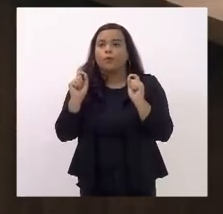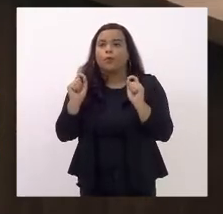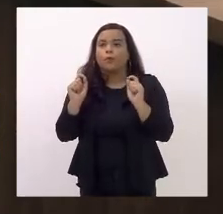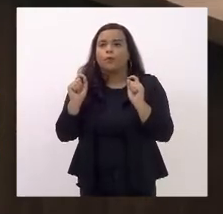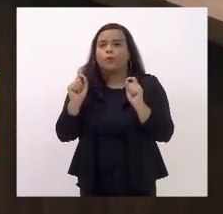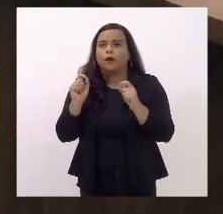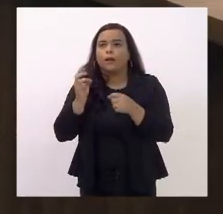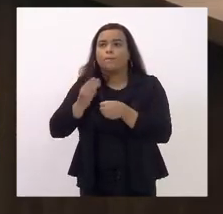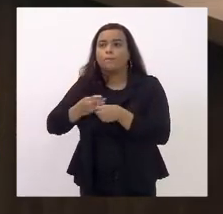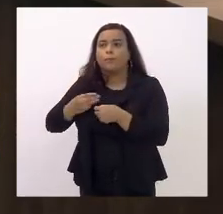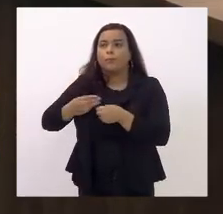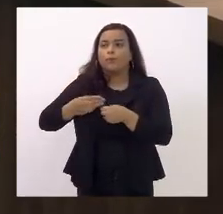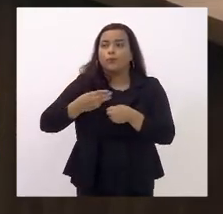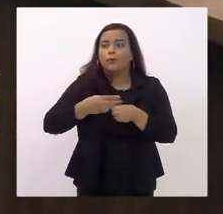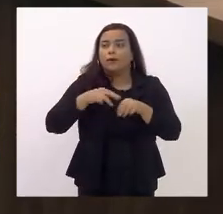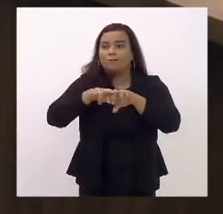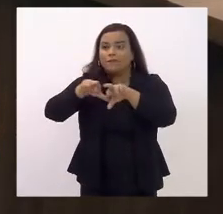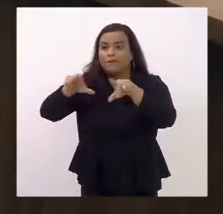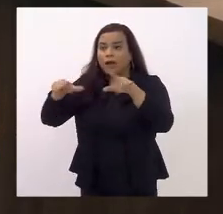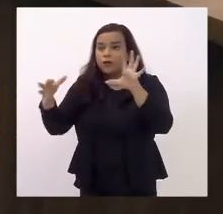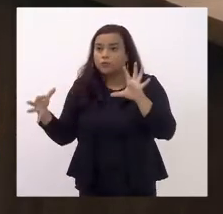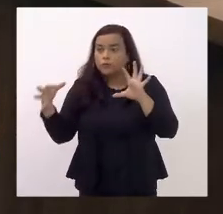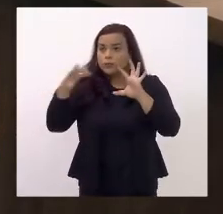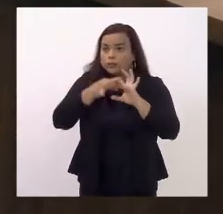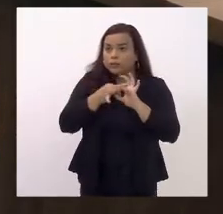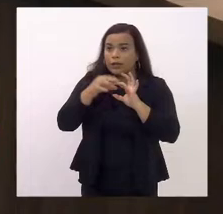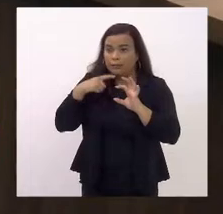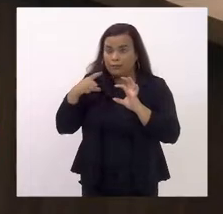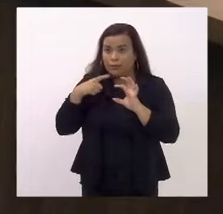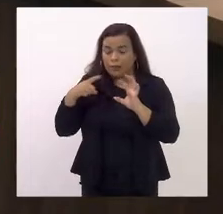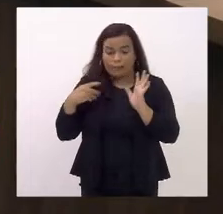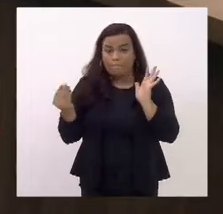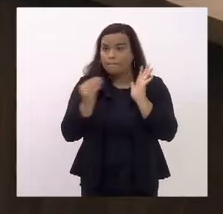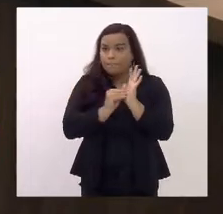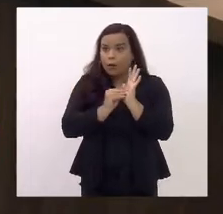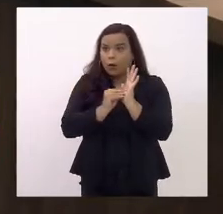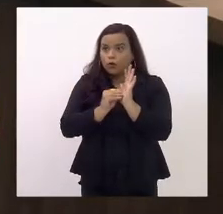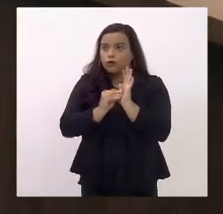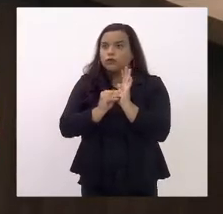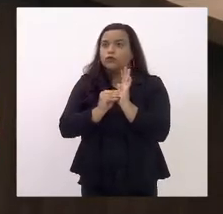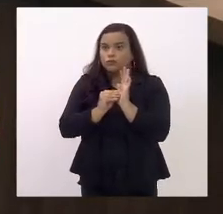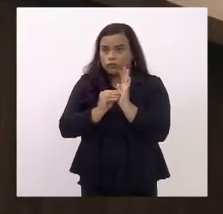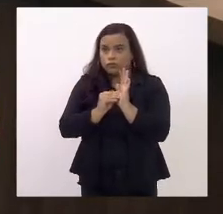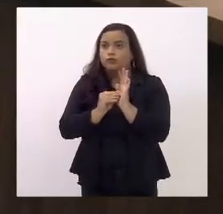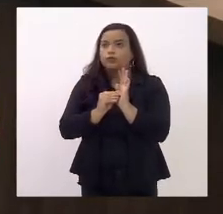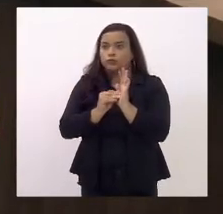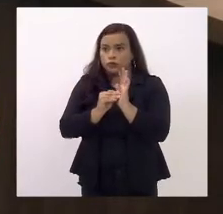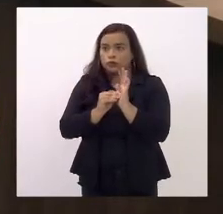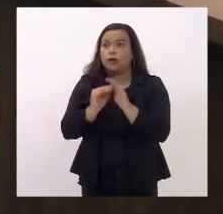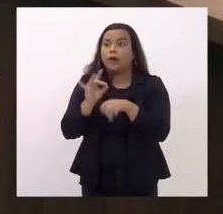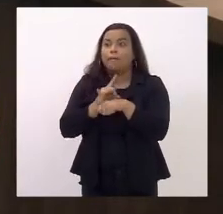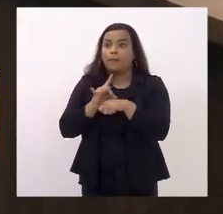outros municípios que o senhor incluiu. É, botado em negrito, no seu PL, está em negrito.